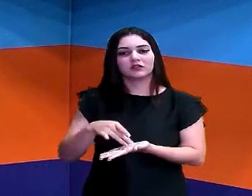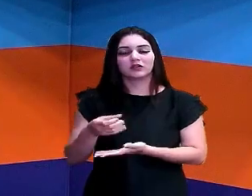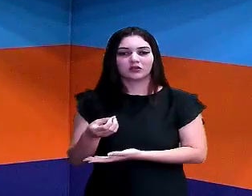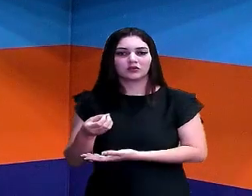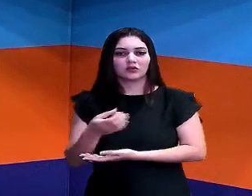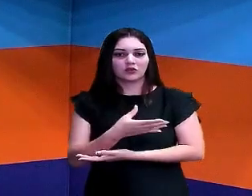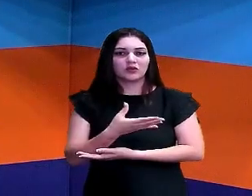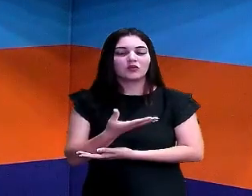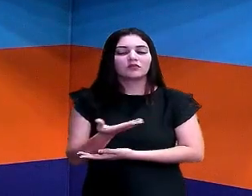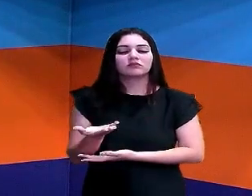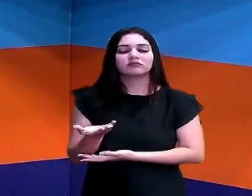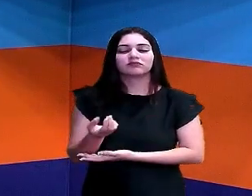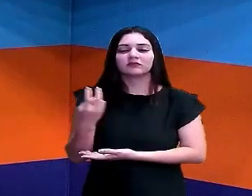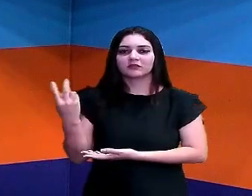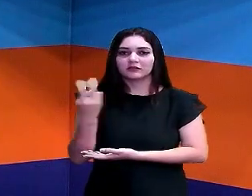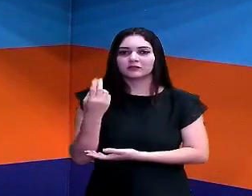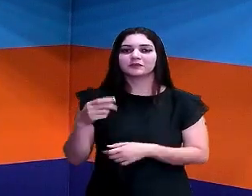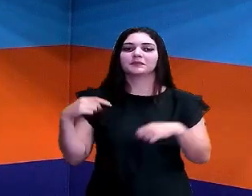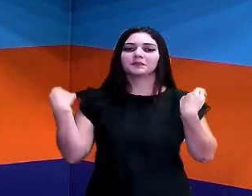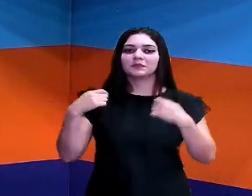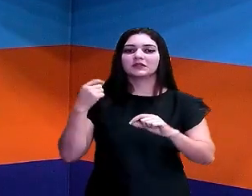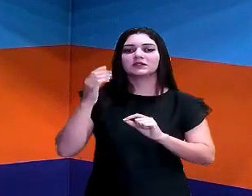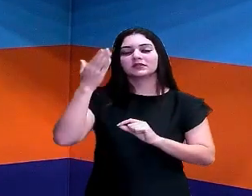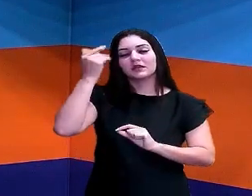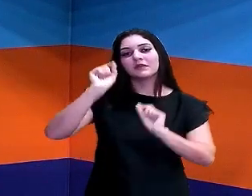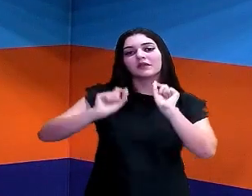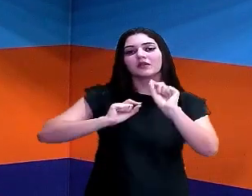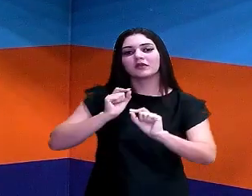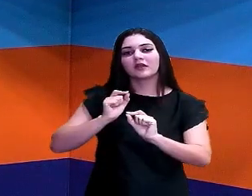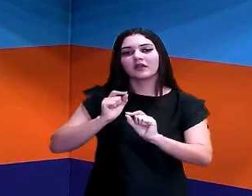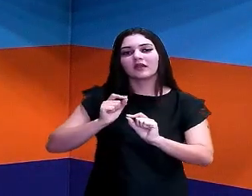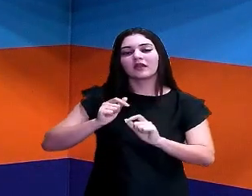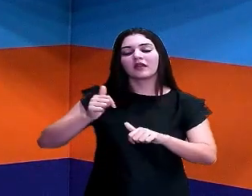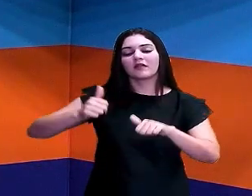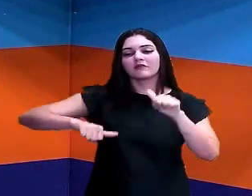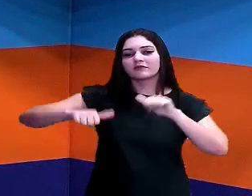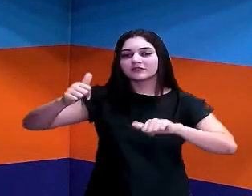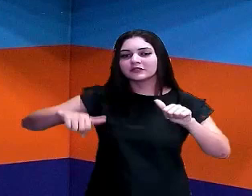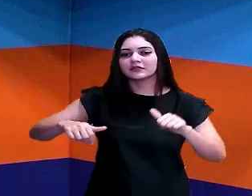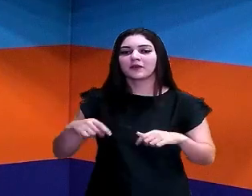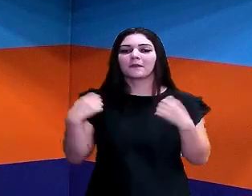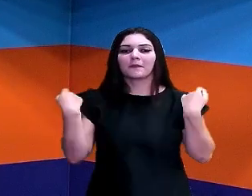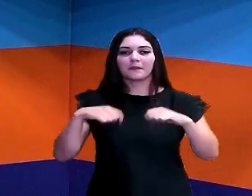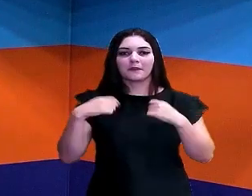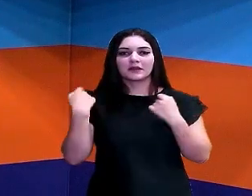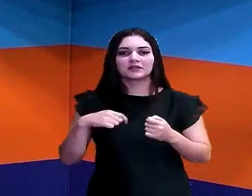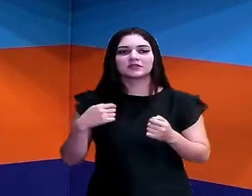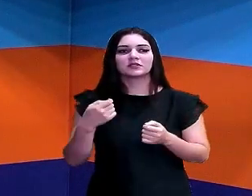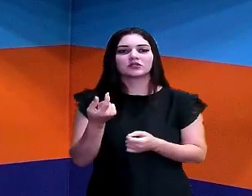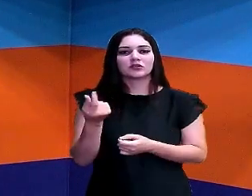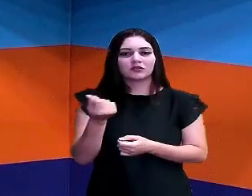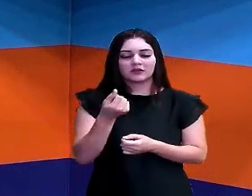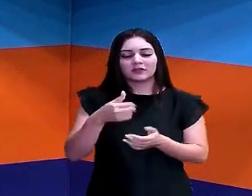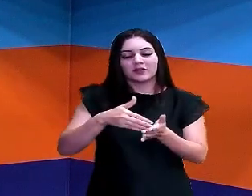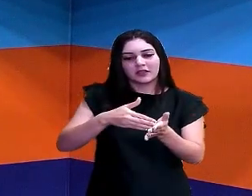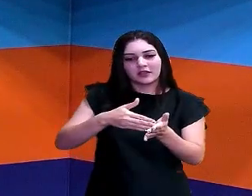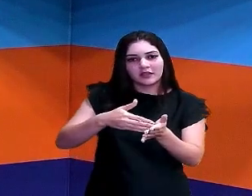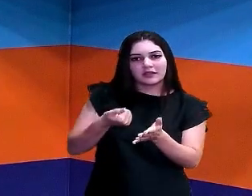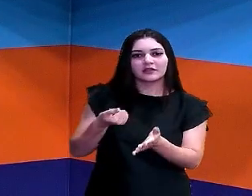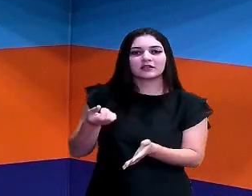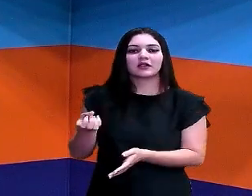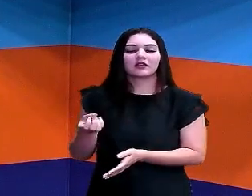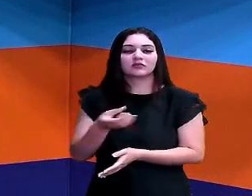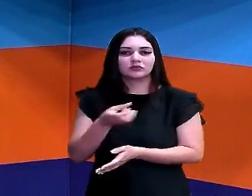novo preço. Então, eu preciso saber qual foi a variação. Eu preciso do preço original e fazer a subtração, retirar o